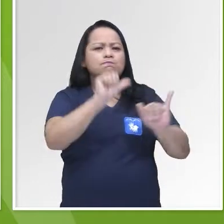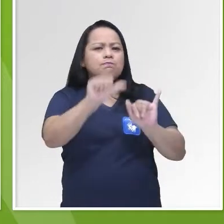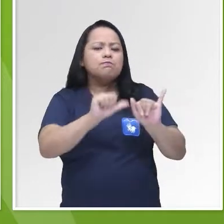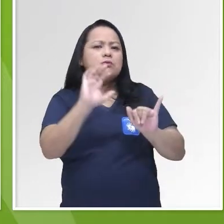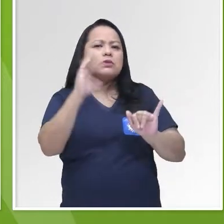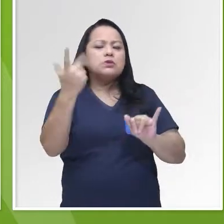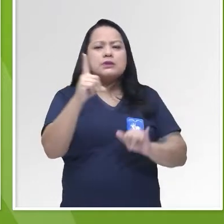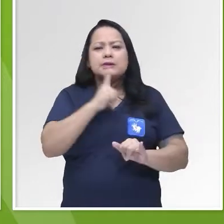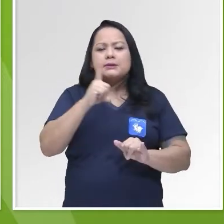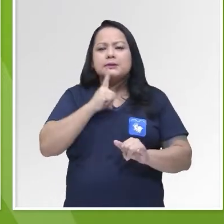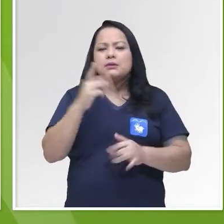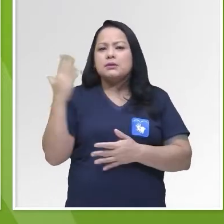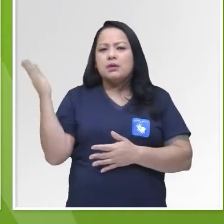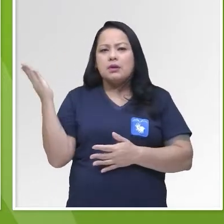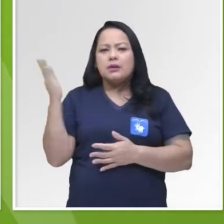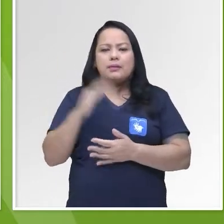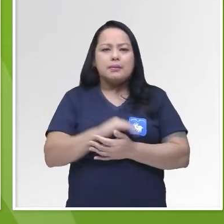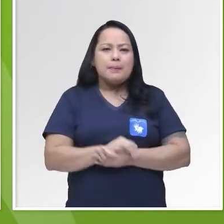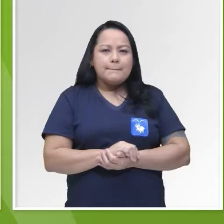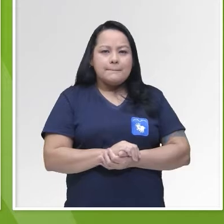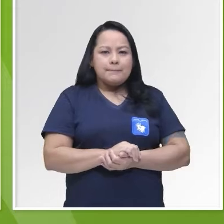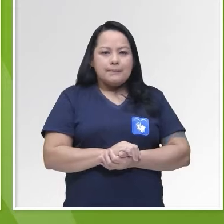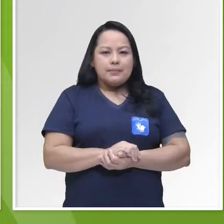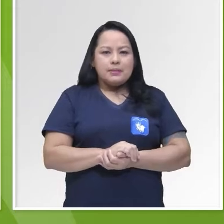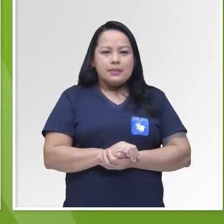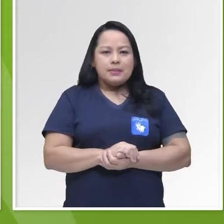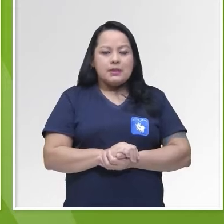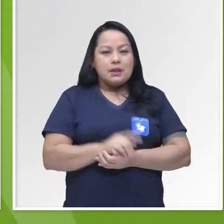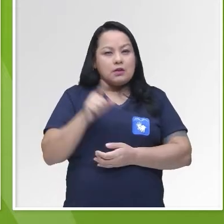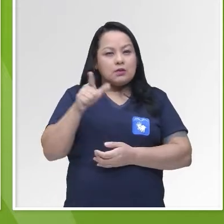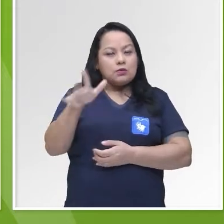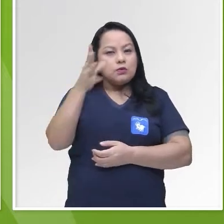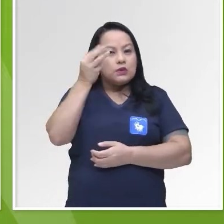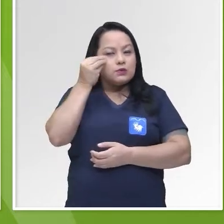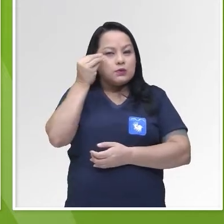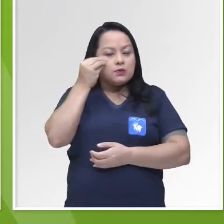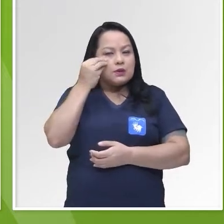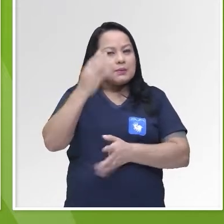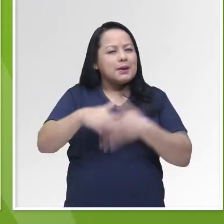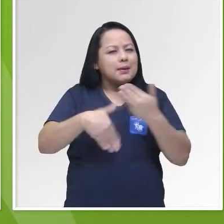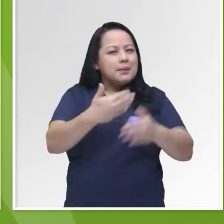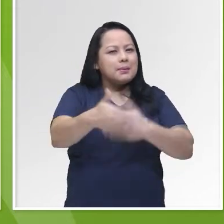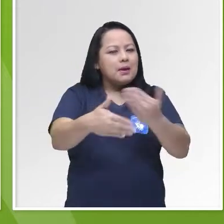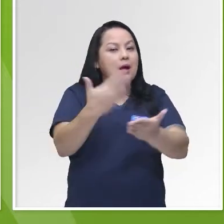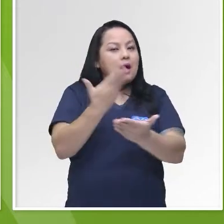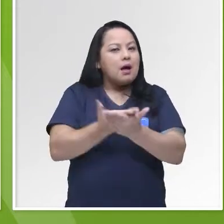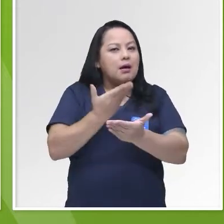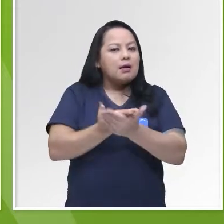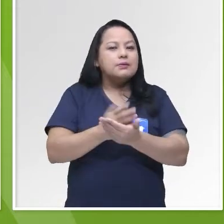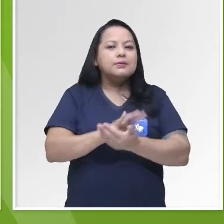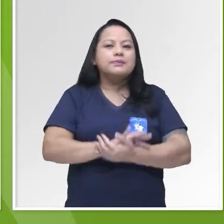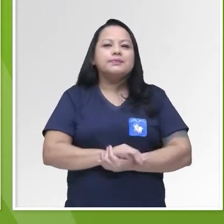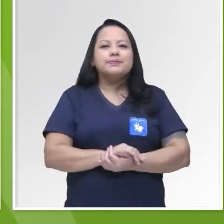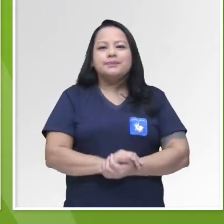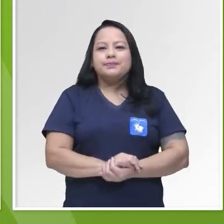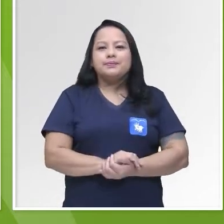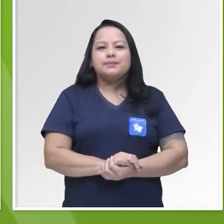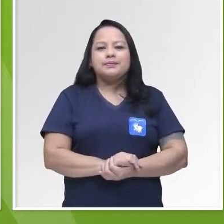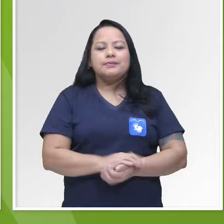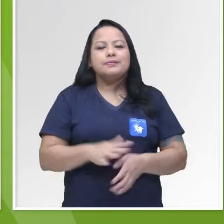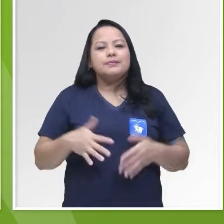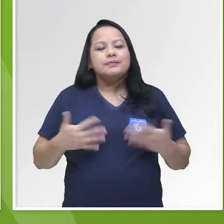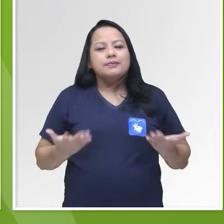química está acontecendo abaixo? Então, vocês vão observar no decorrer da nossa aula, tá?